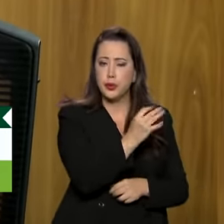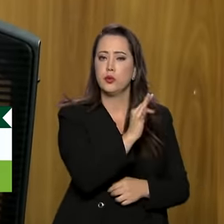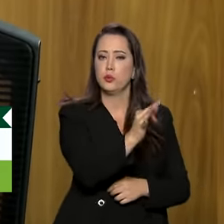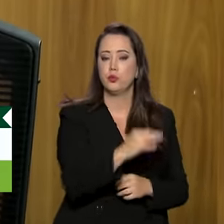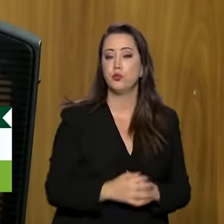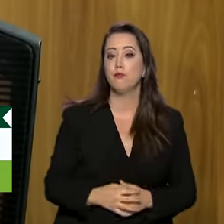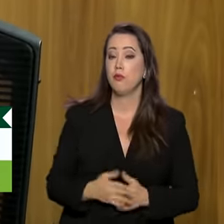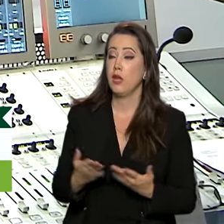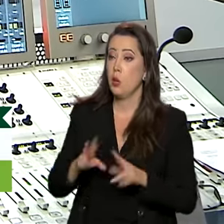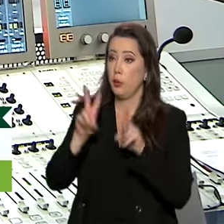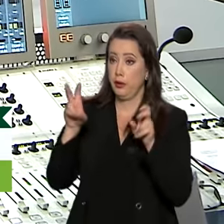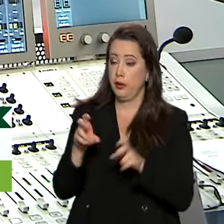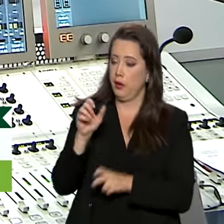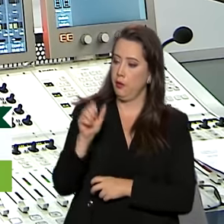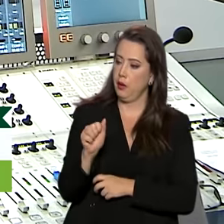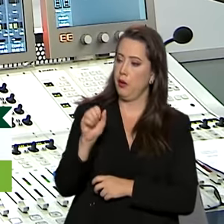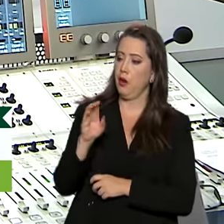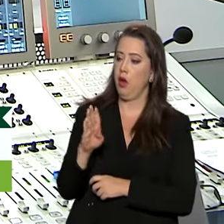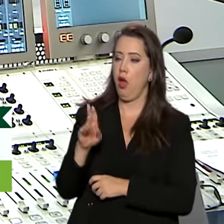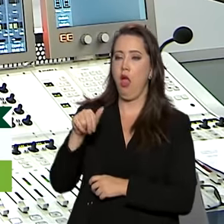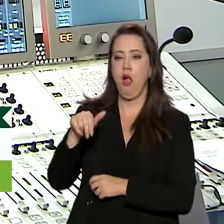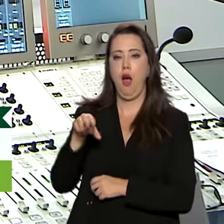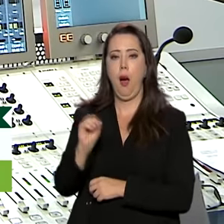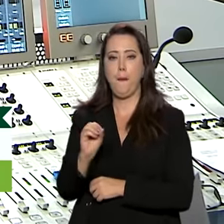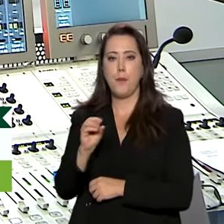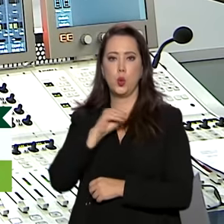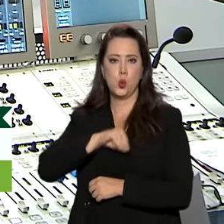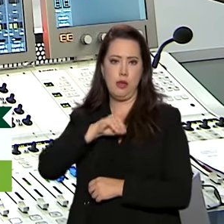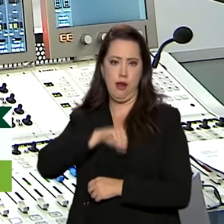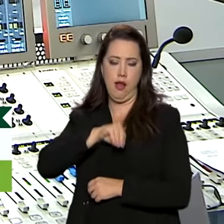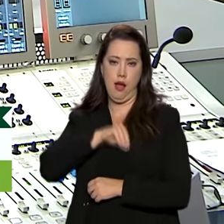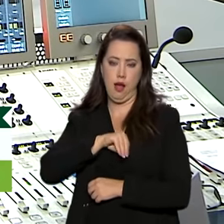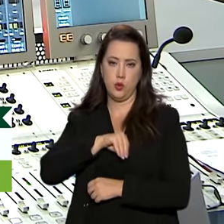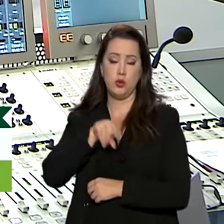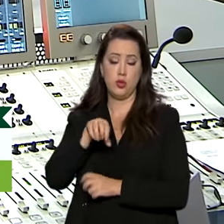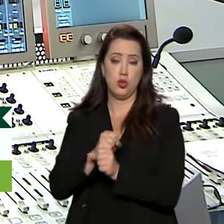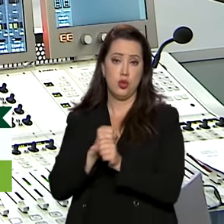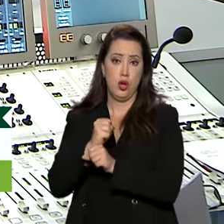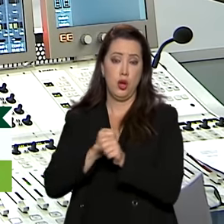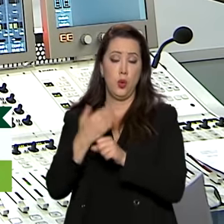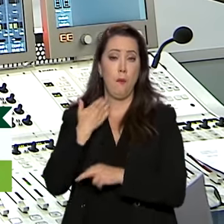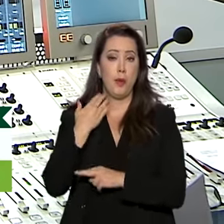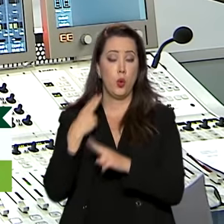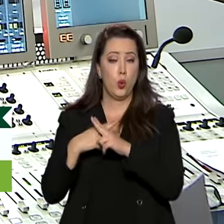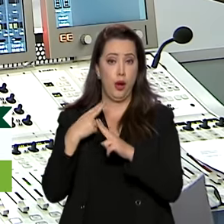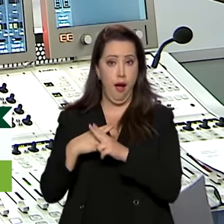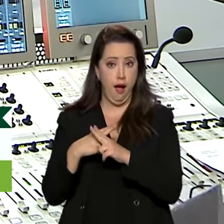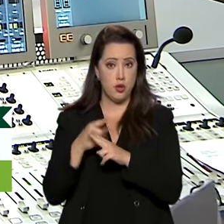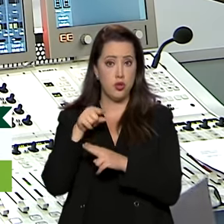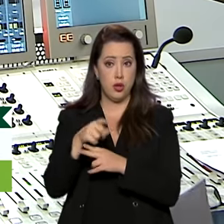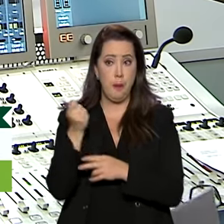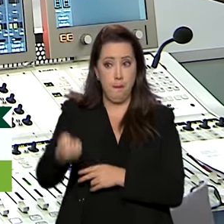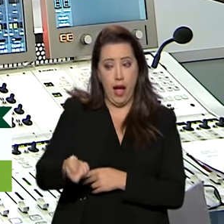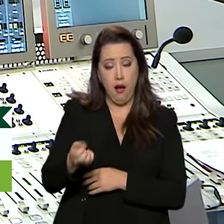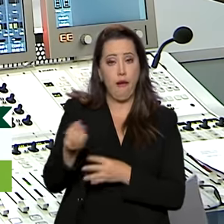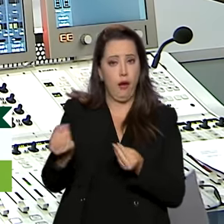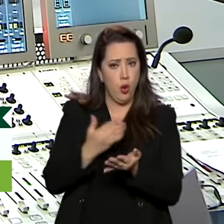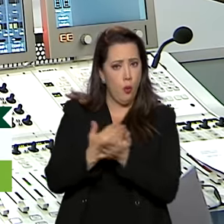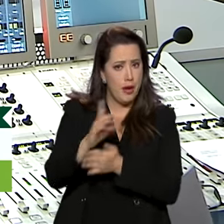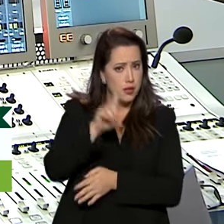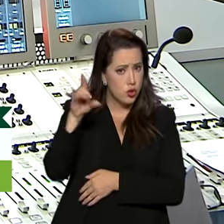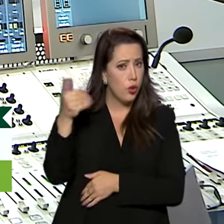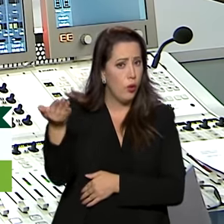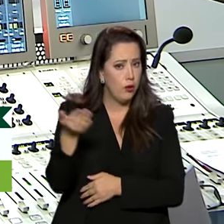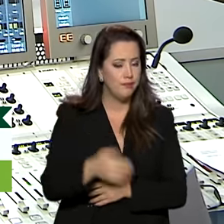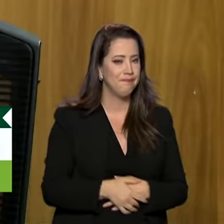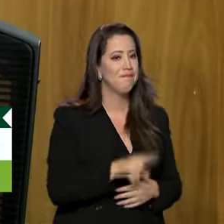salarial desse ano a caixa faz o pagamento dos trabalhadores da iniciativa privada os sacos começam nos próximos dias